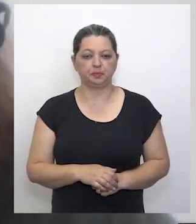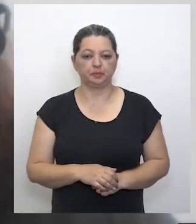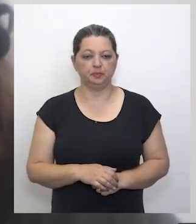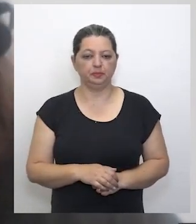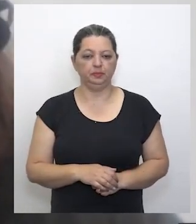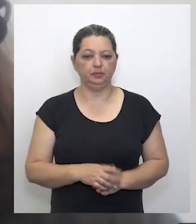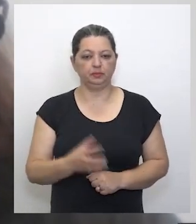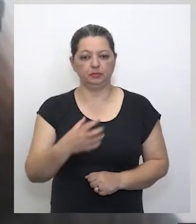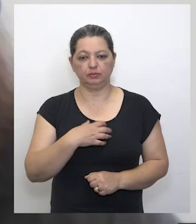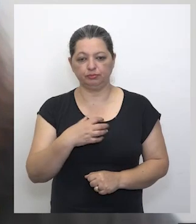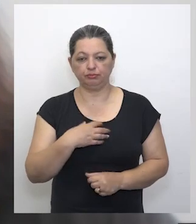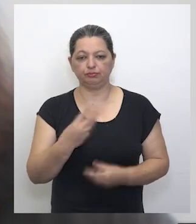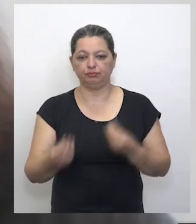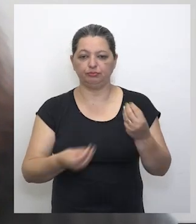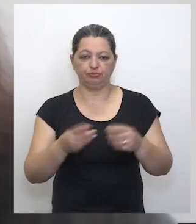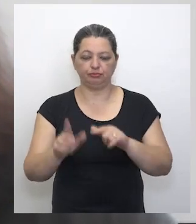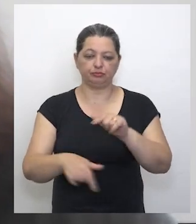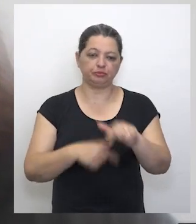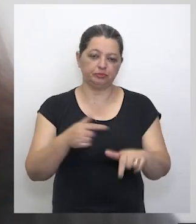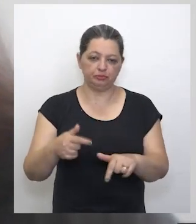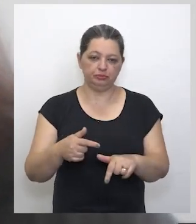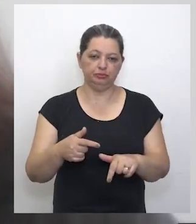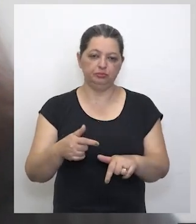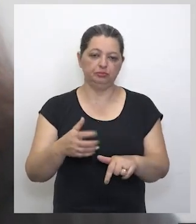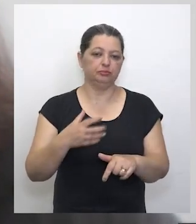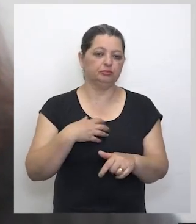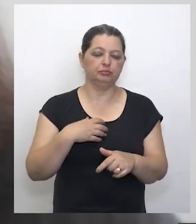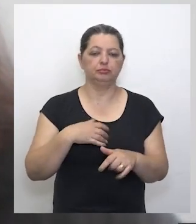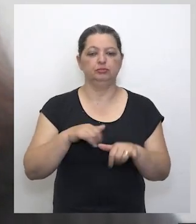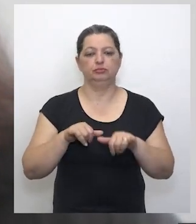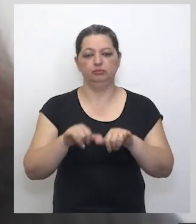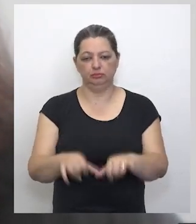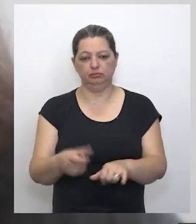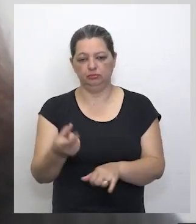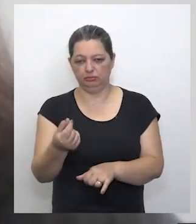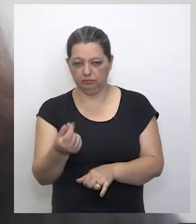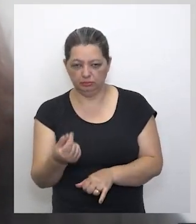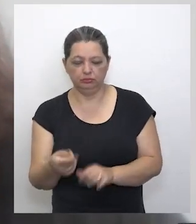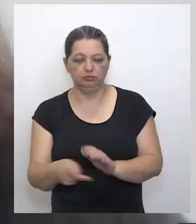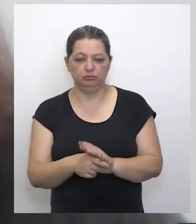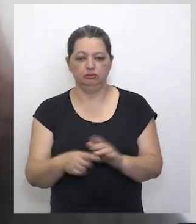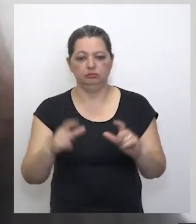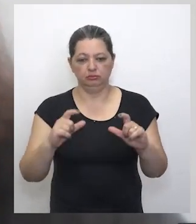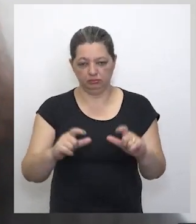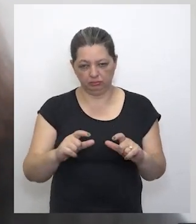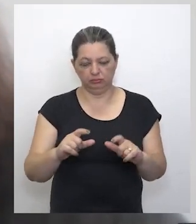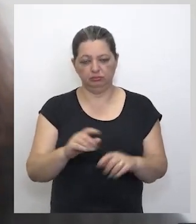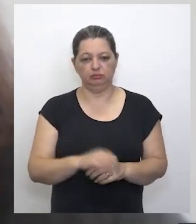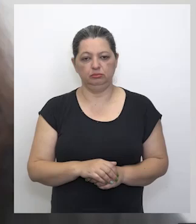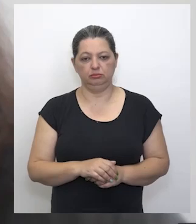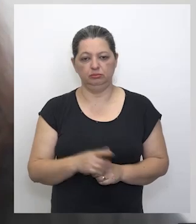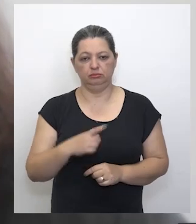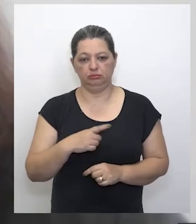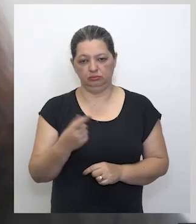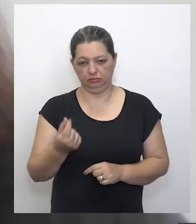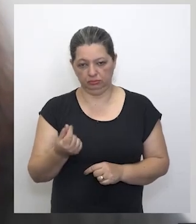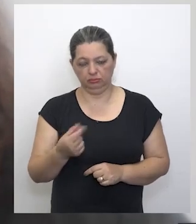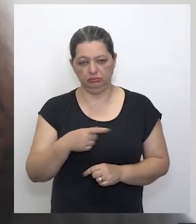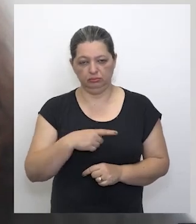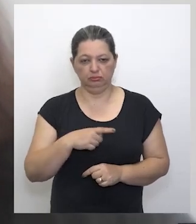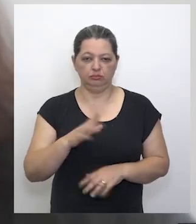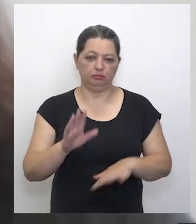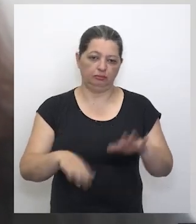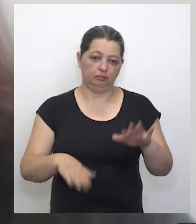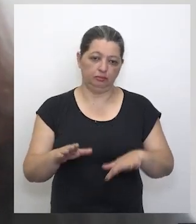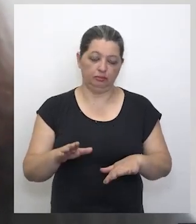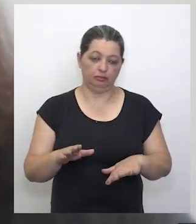essa forma de trabalho, né, essa situação de mercadinho, de dinheiro, trazer as notas, algumas ocasiões, eu não